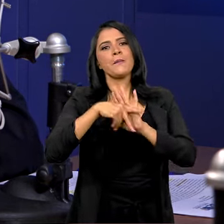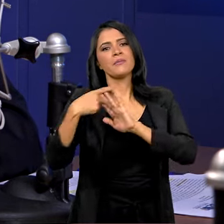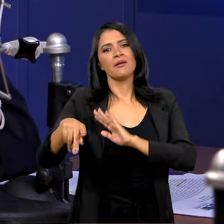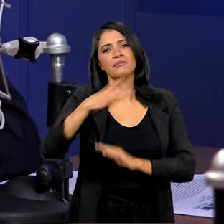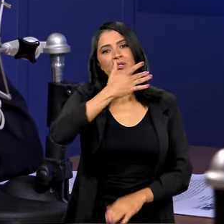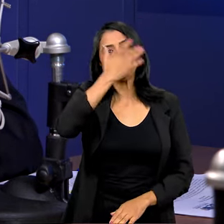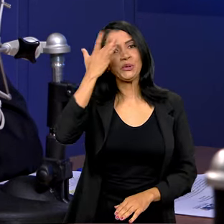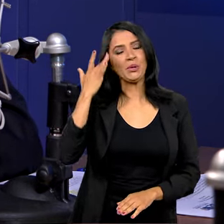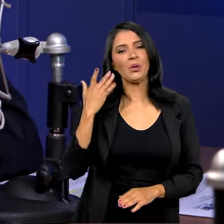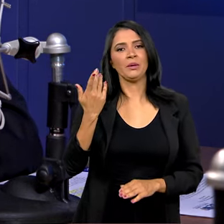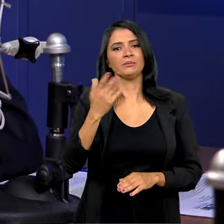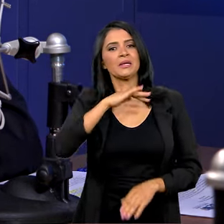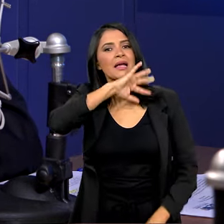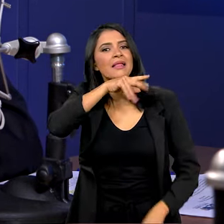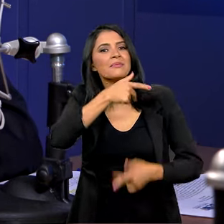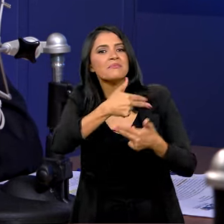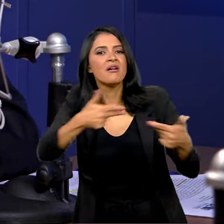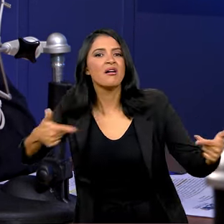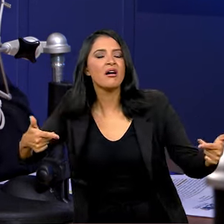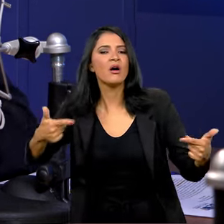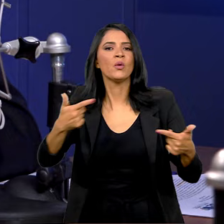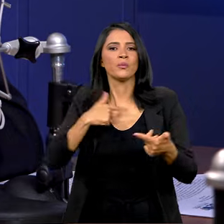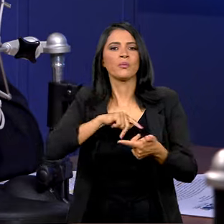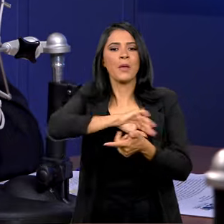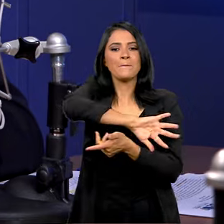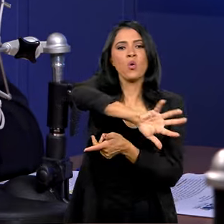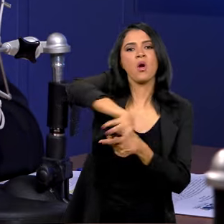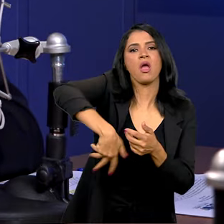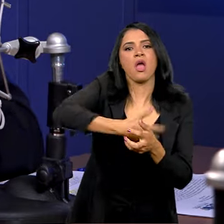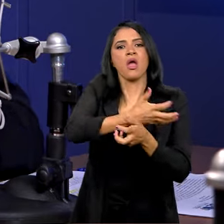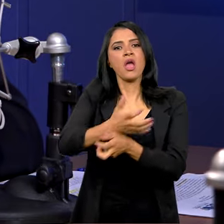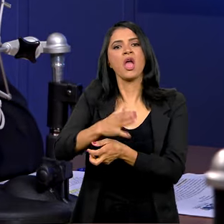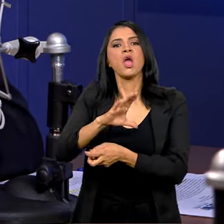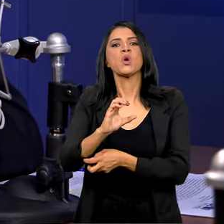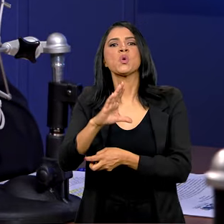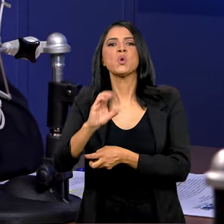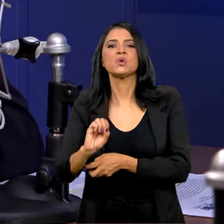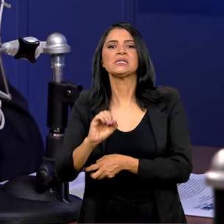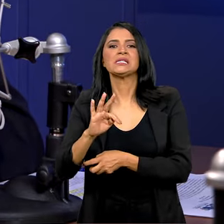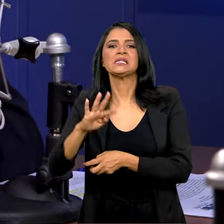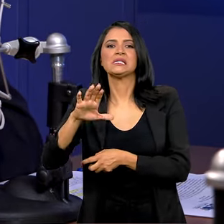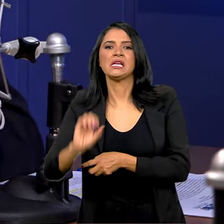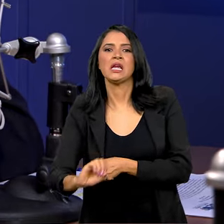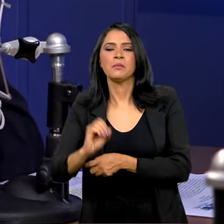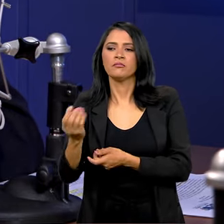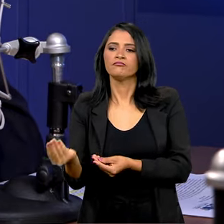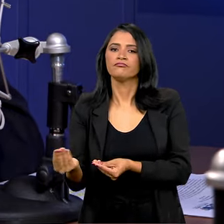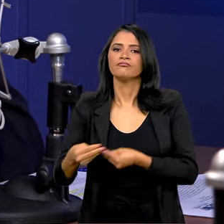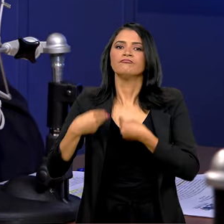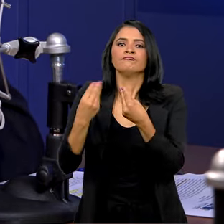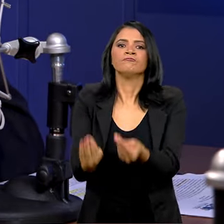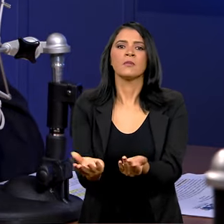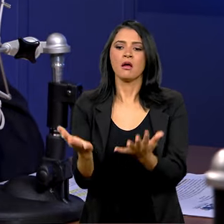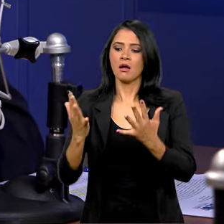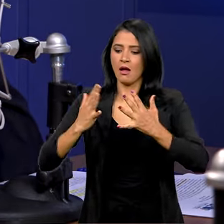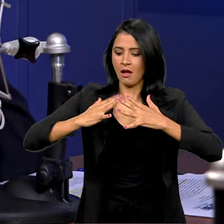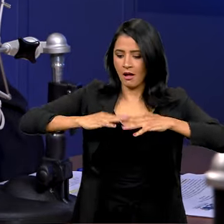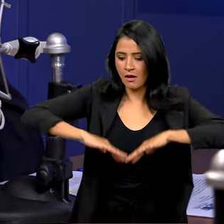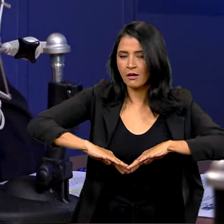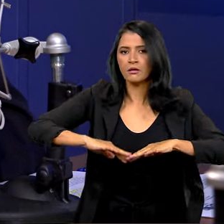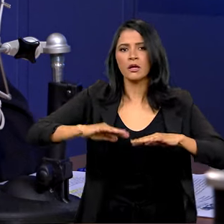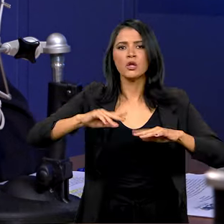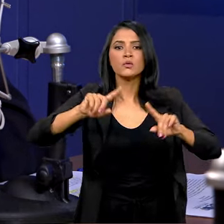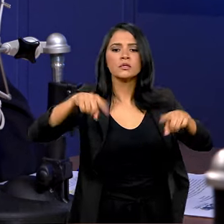pessoas pros animais pros ecossistemas de uma maneira geral e trazendo a harmonia e o grande desafio do nosso progresso